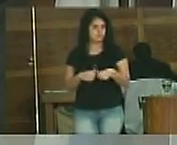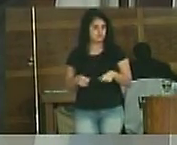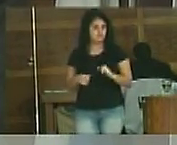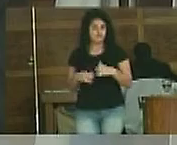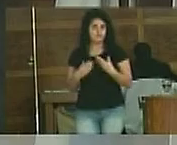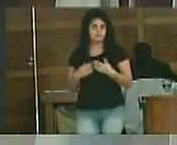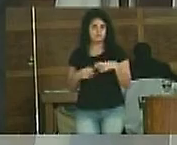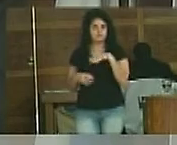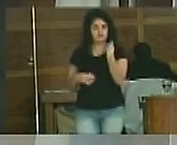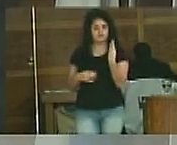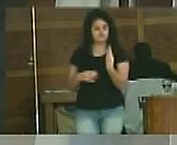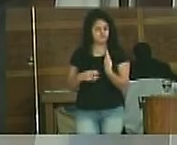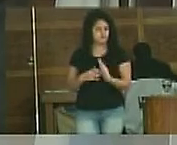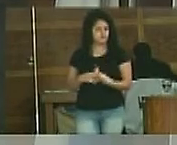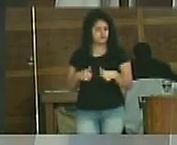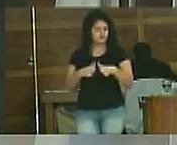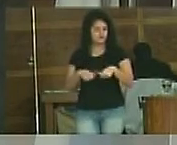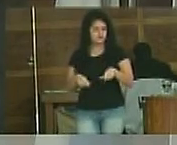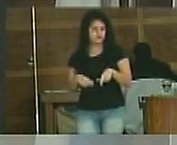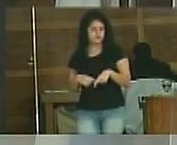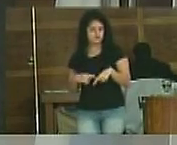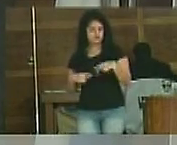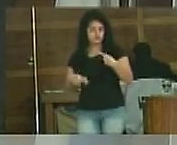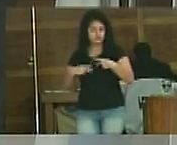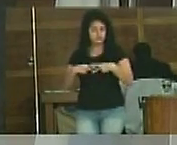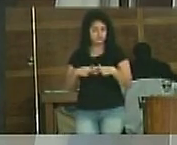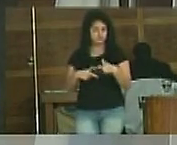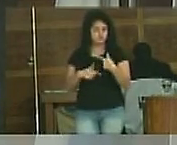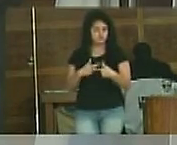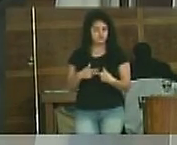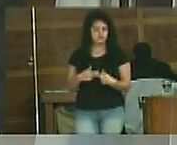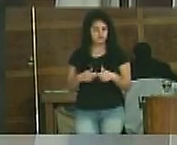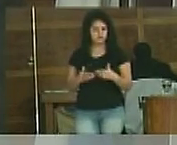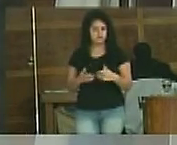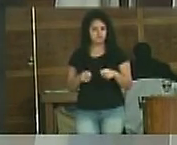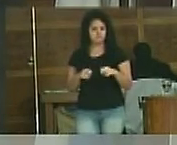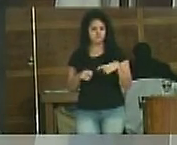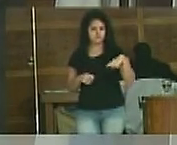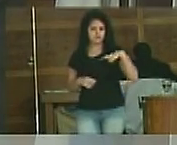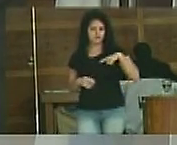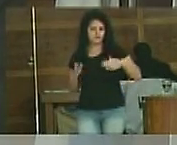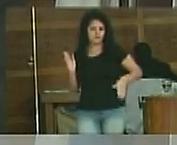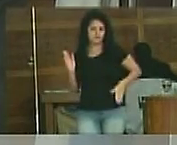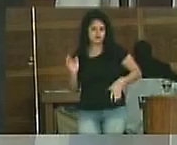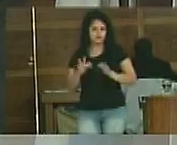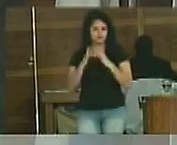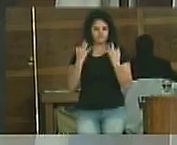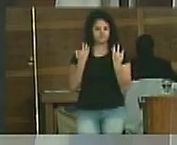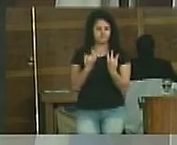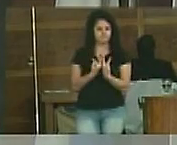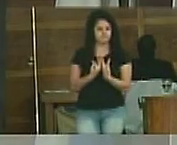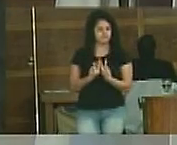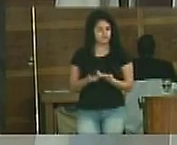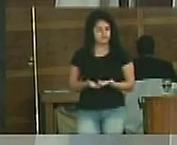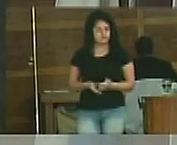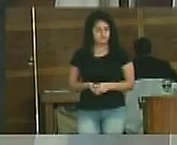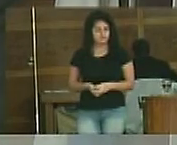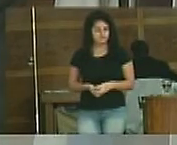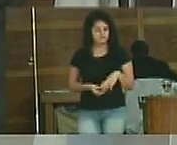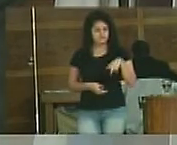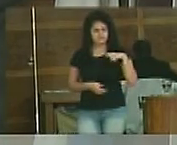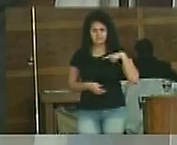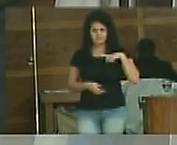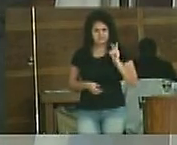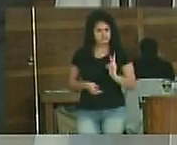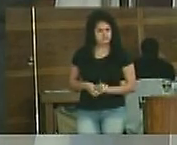matar logo de uma vez, aí fica nisso. Aí, quem não tem um vagabundo na família? O desgraçado que se desvia. Tem